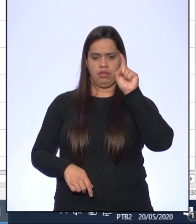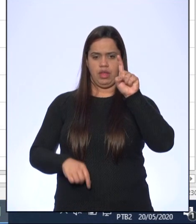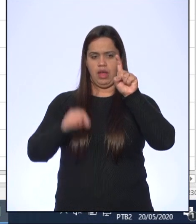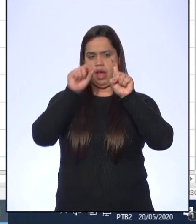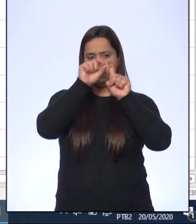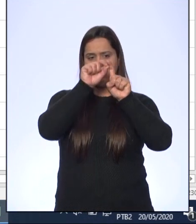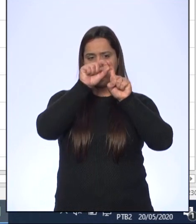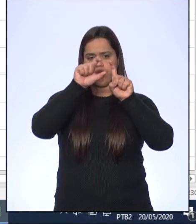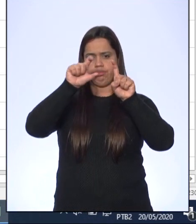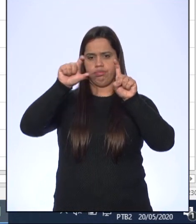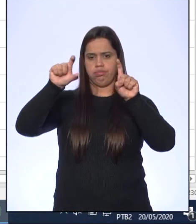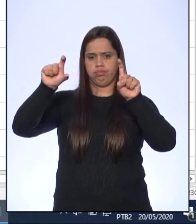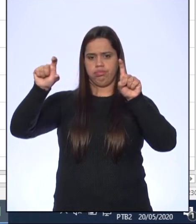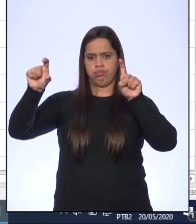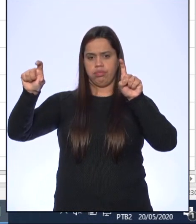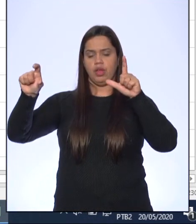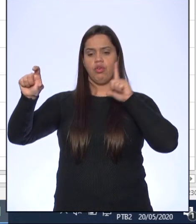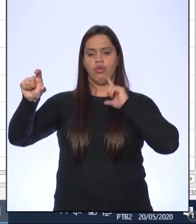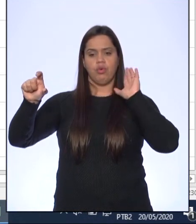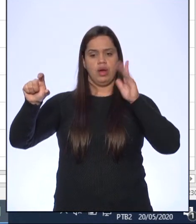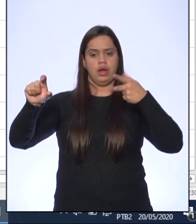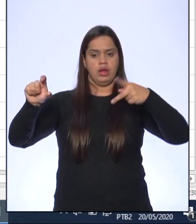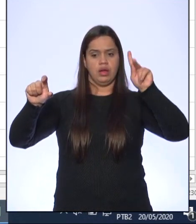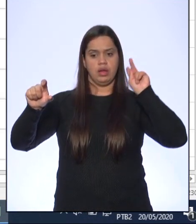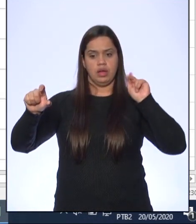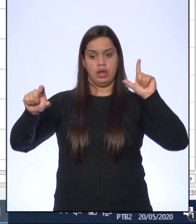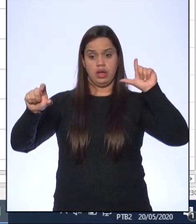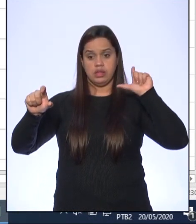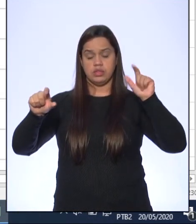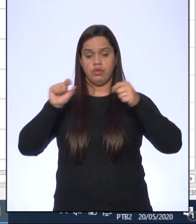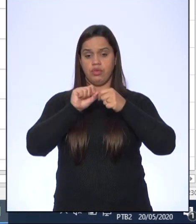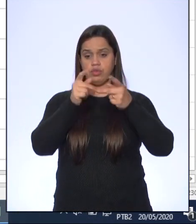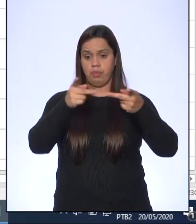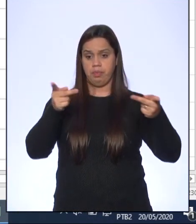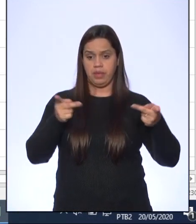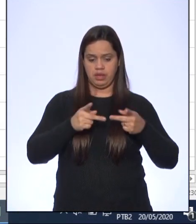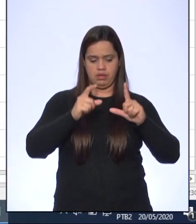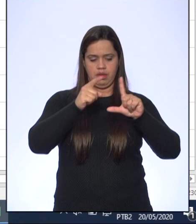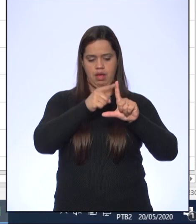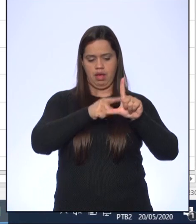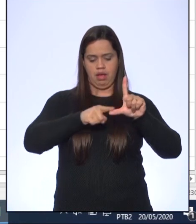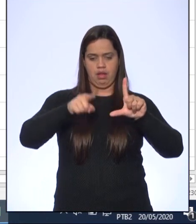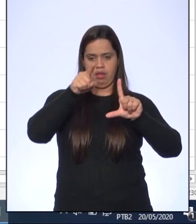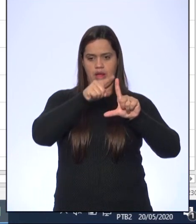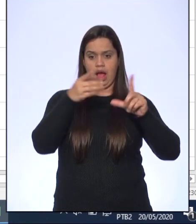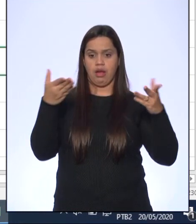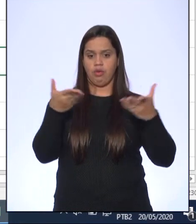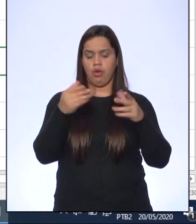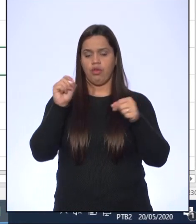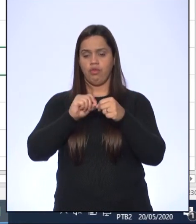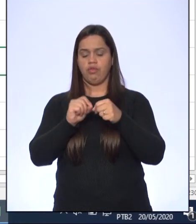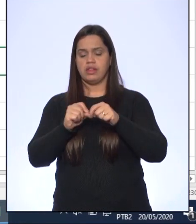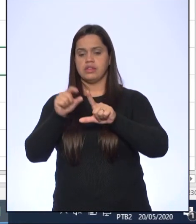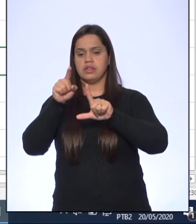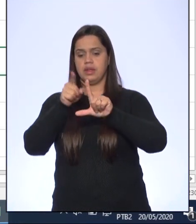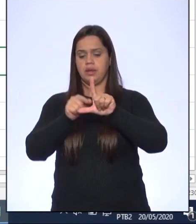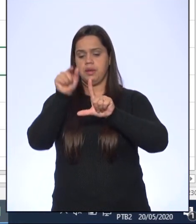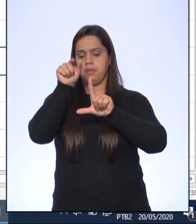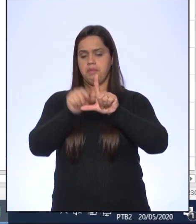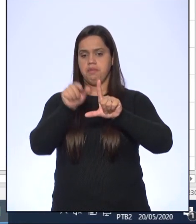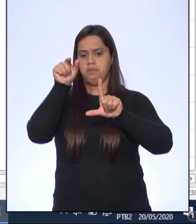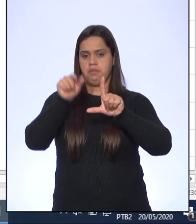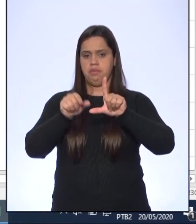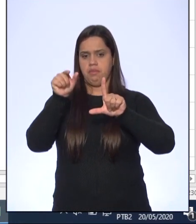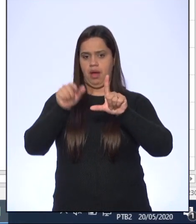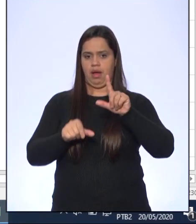daqui, ó, que vocês estão vendo, mas eu vou fazer agora o de barra. Vou selecionar o primeiro. Ó. Opa. Clicar aqui fora.